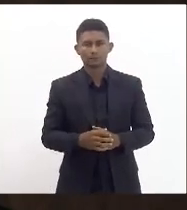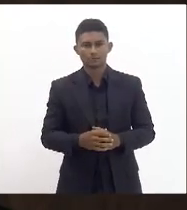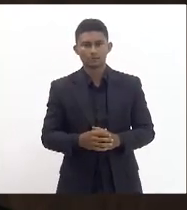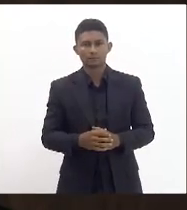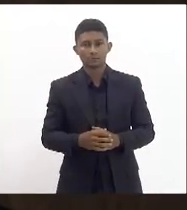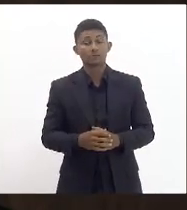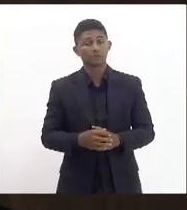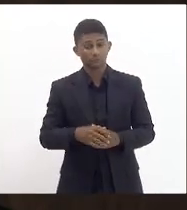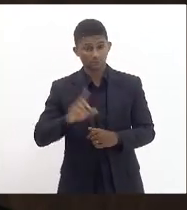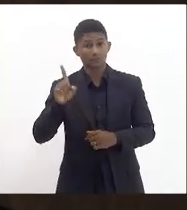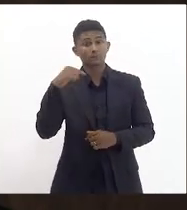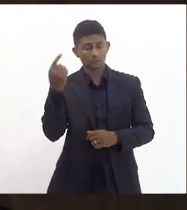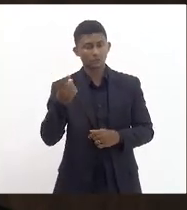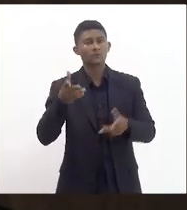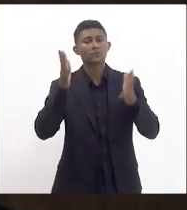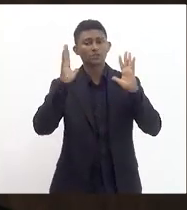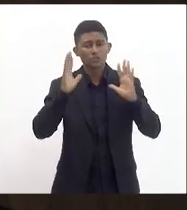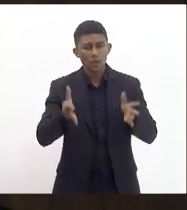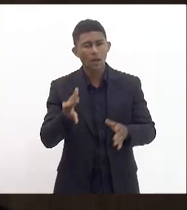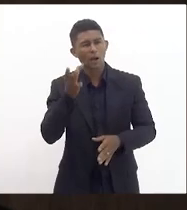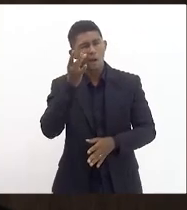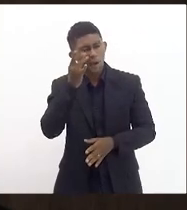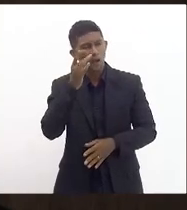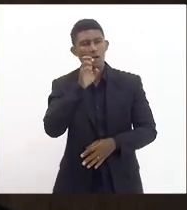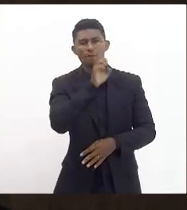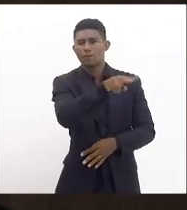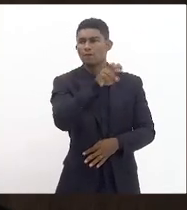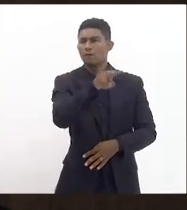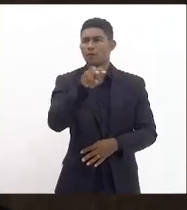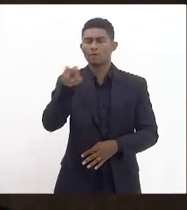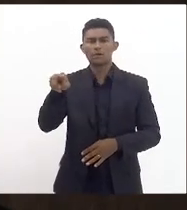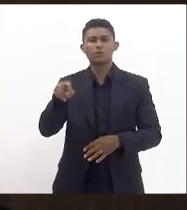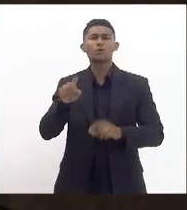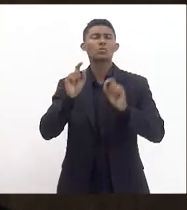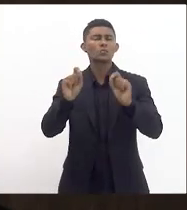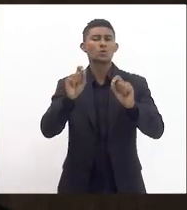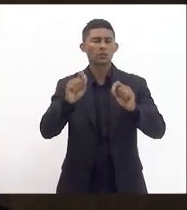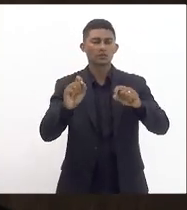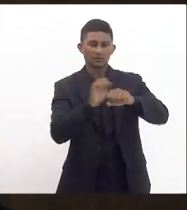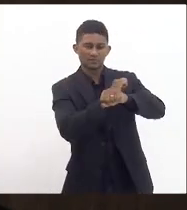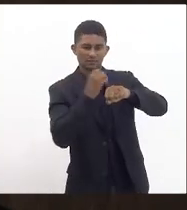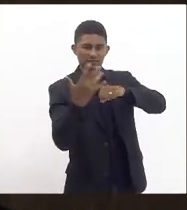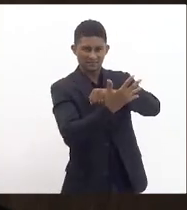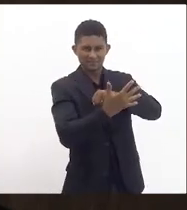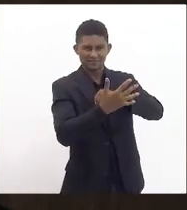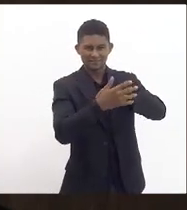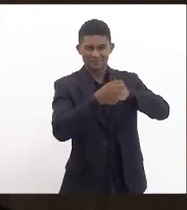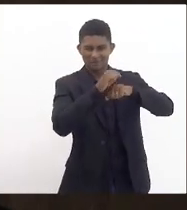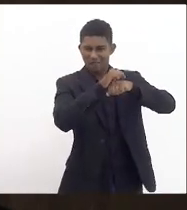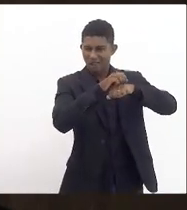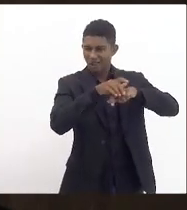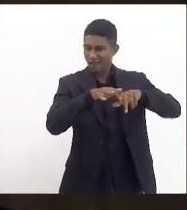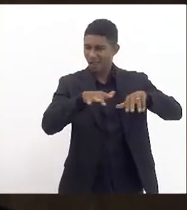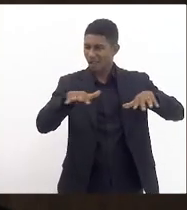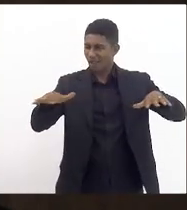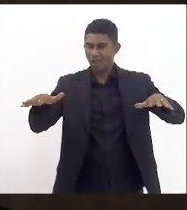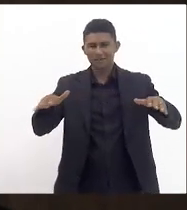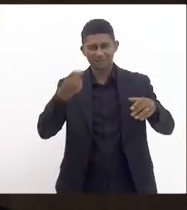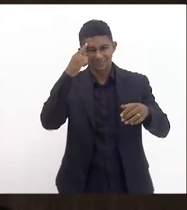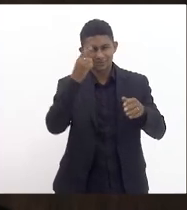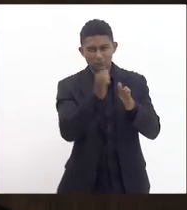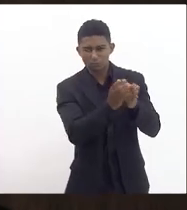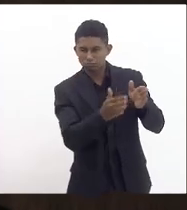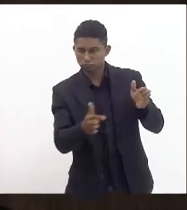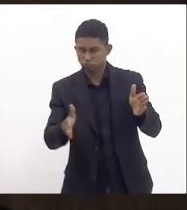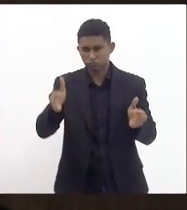vivenciamos aí e presenciamos o momento pandêmico que veio agravar muito mais essa